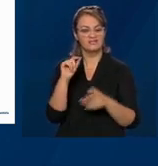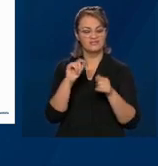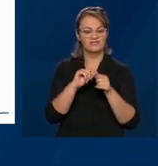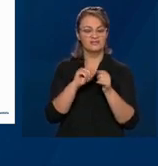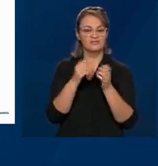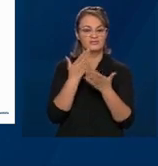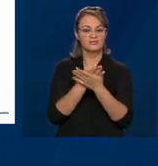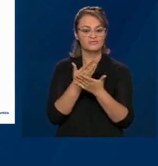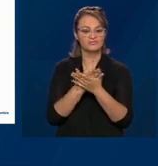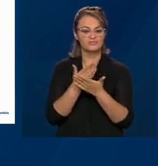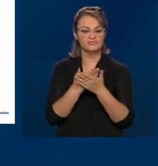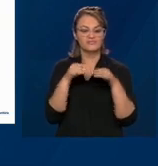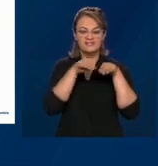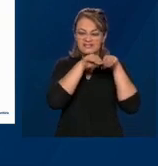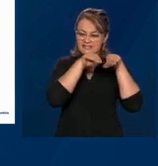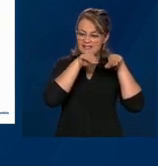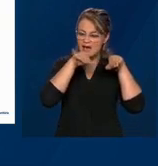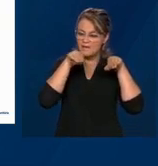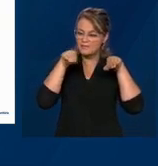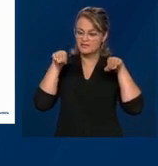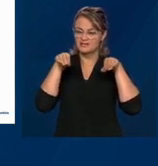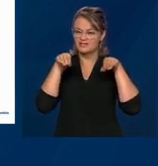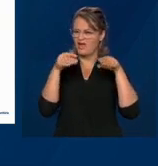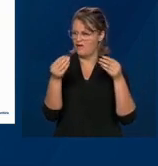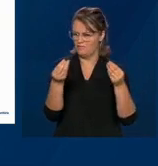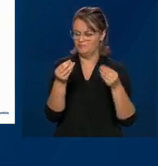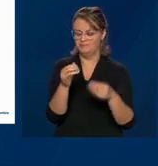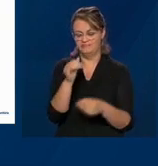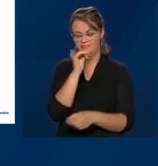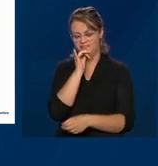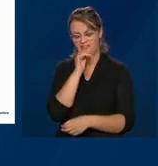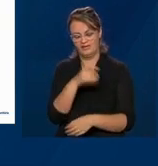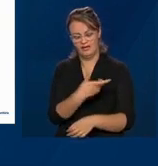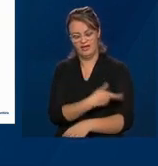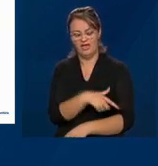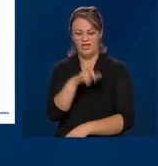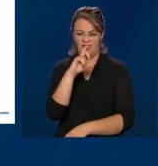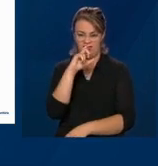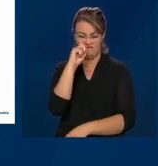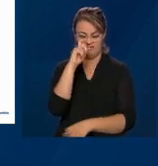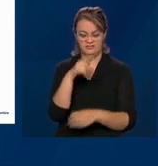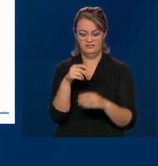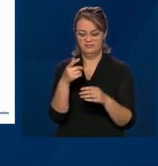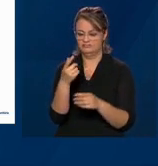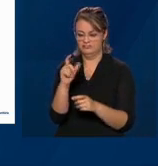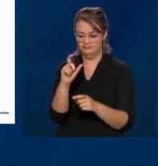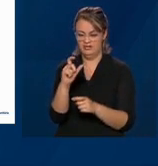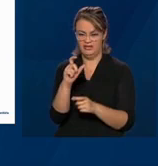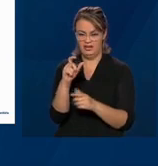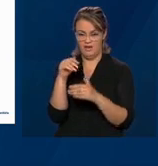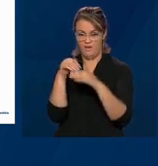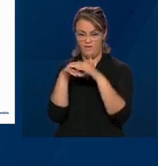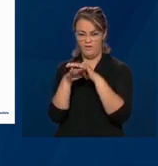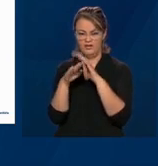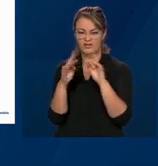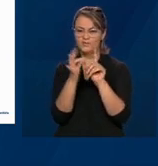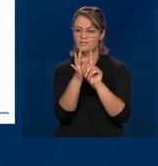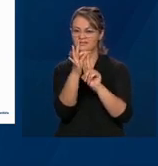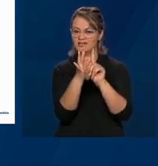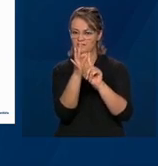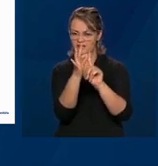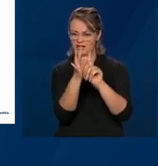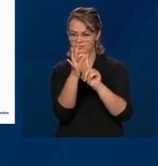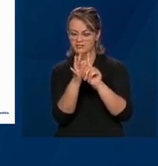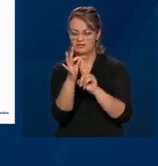estudo de estabilidade. A vacina é colocada em condições de temperatura em que ela vai ser disponibilizada. Então,